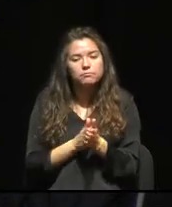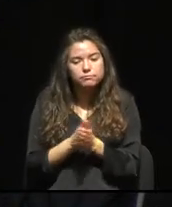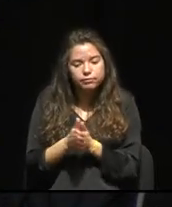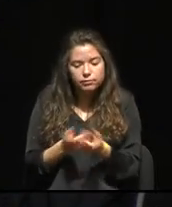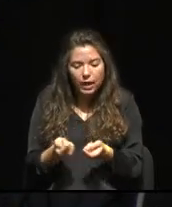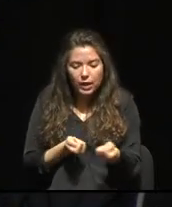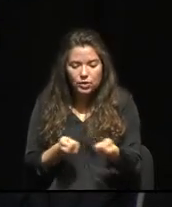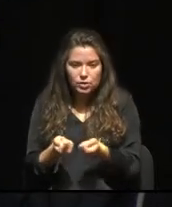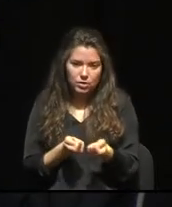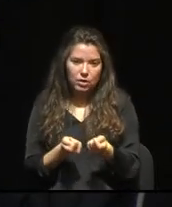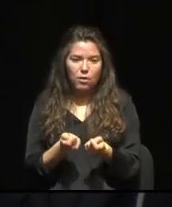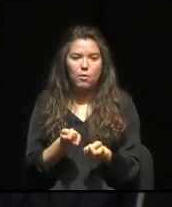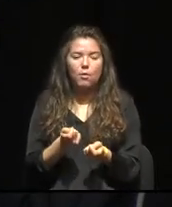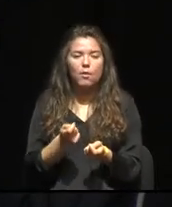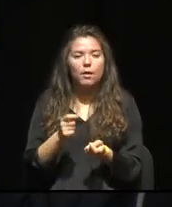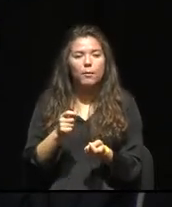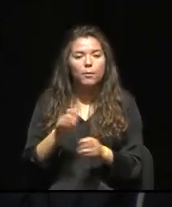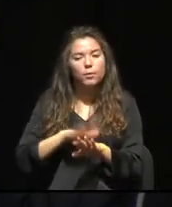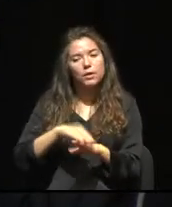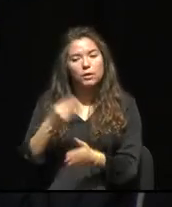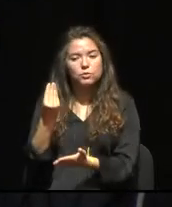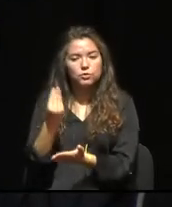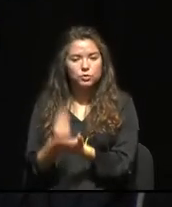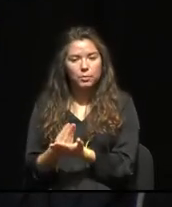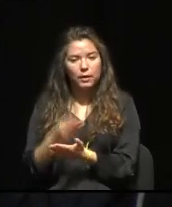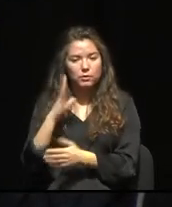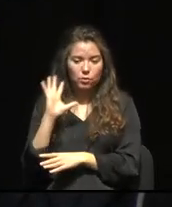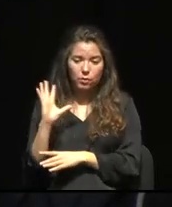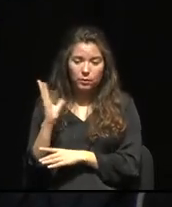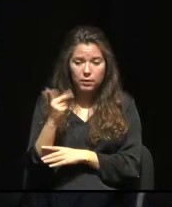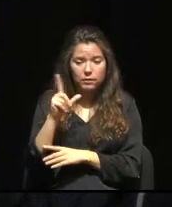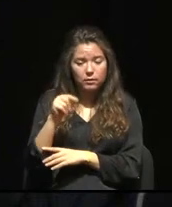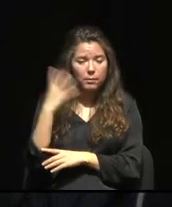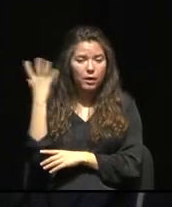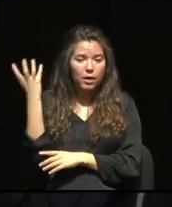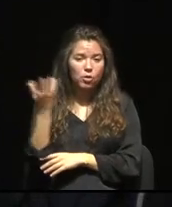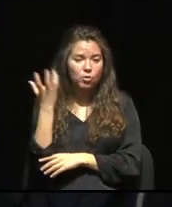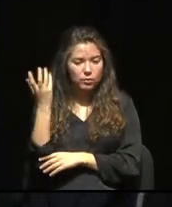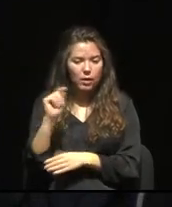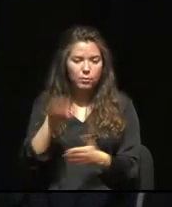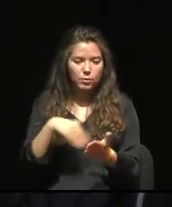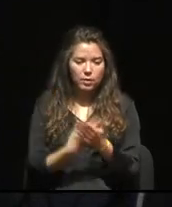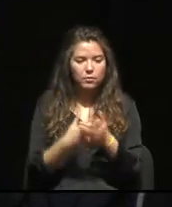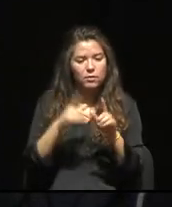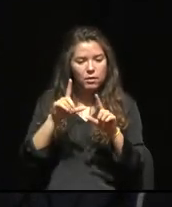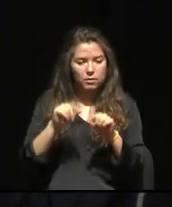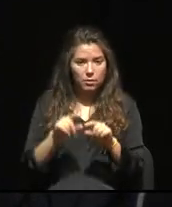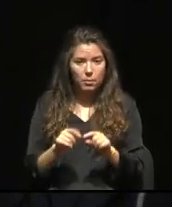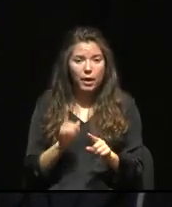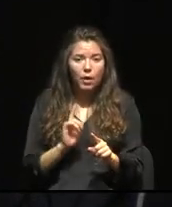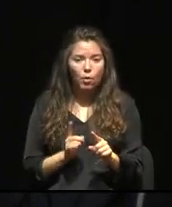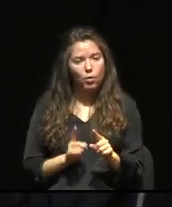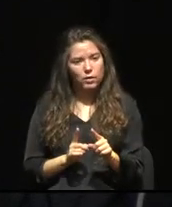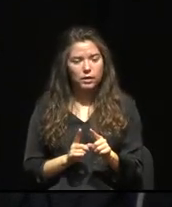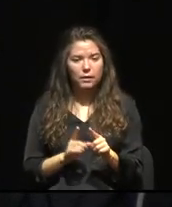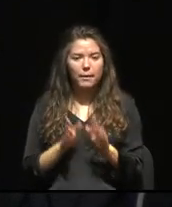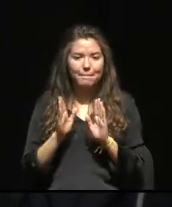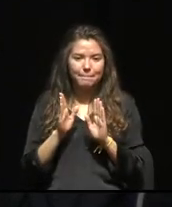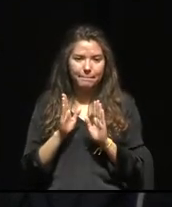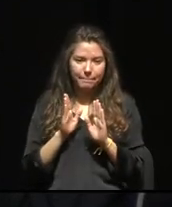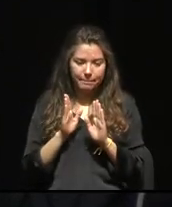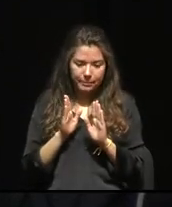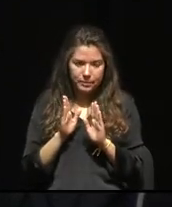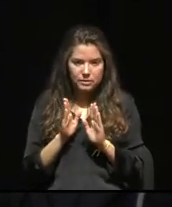públicos em respeito pelo património ambiental e cultural propusemos também já neste mandato que fosse ponderada a